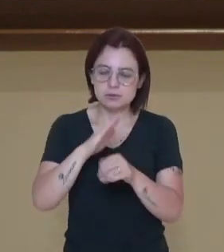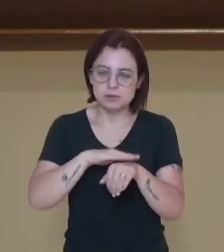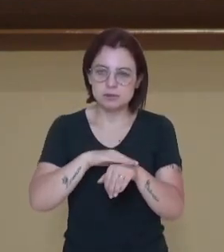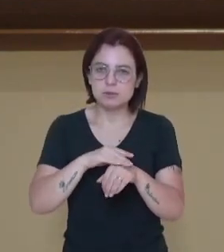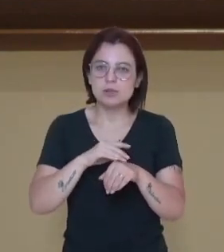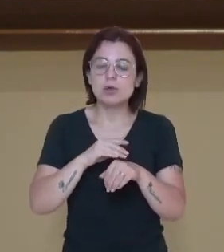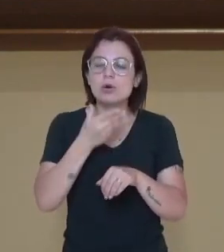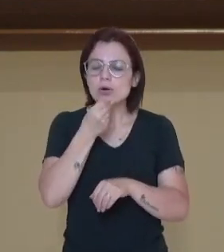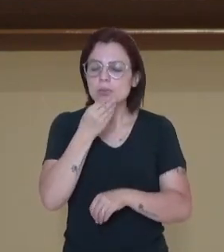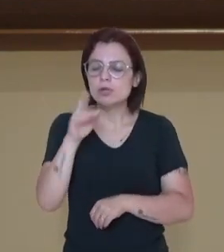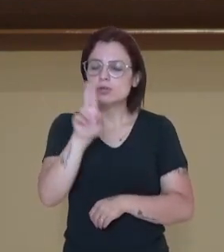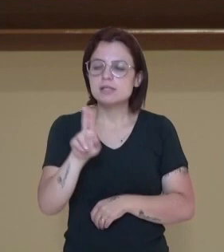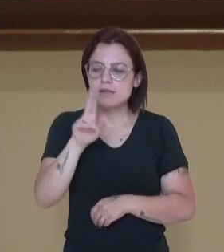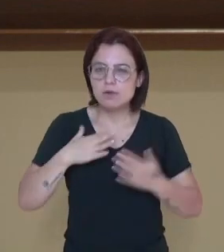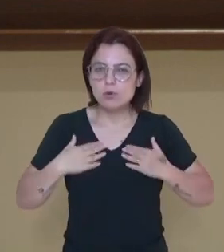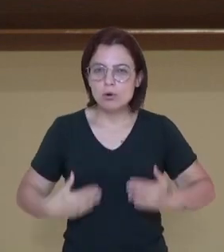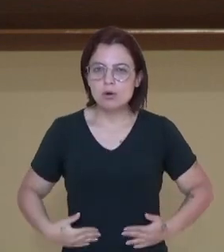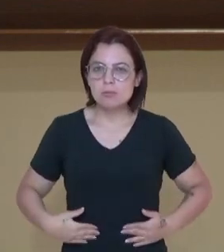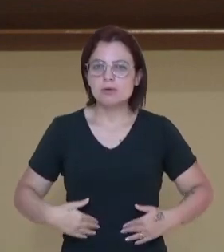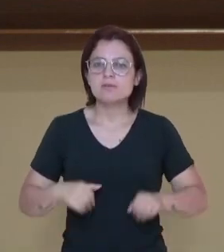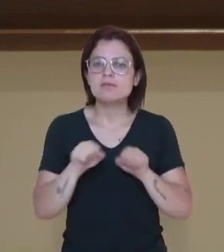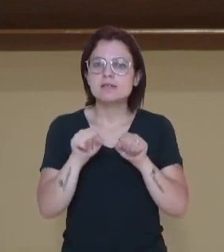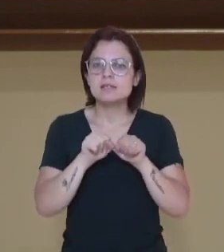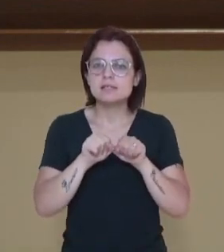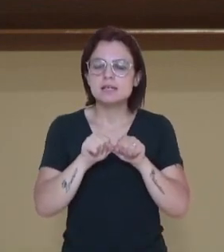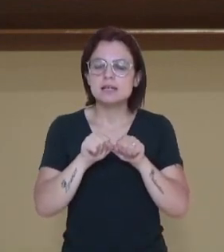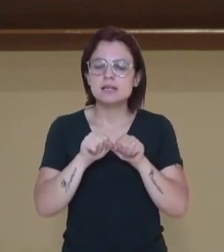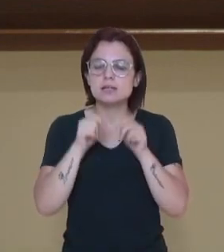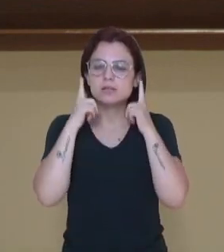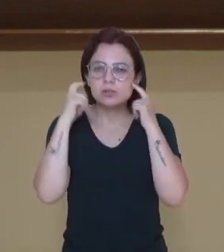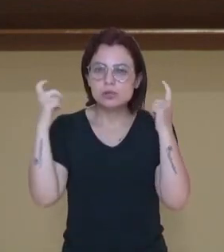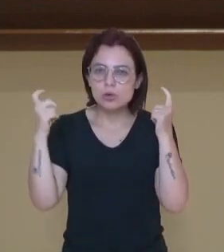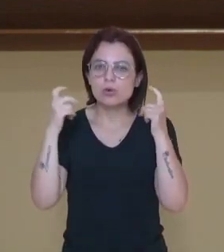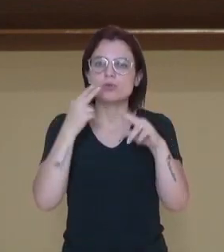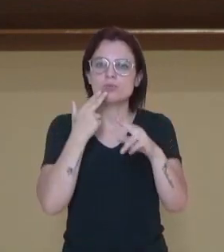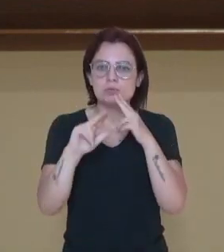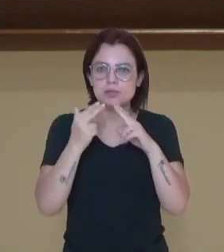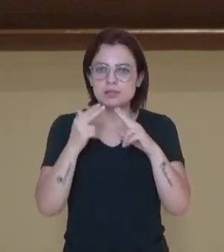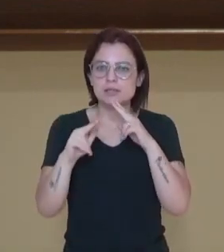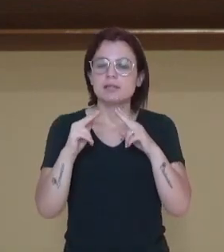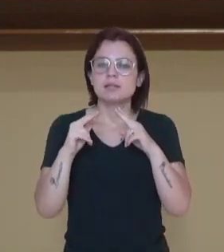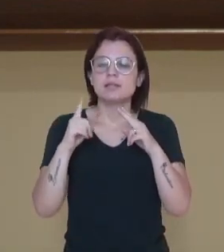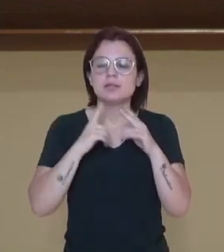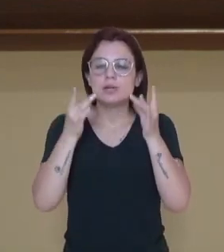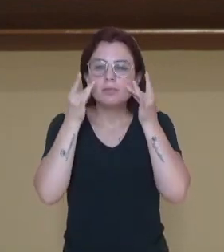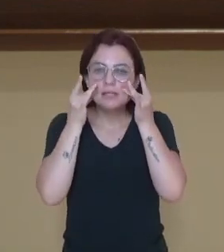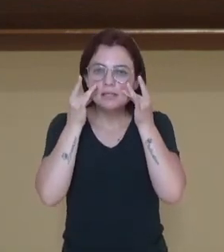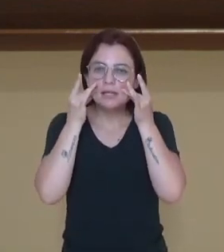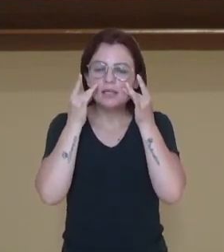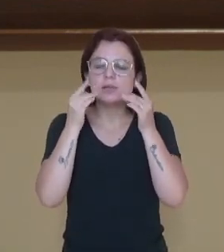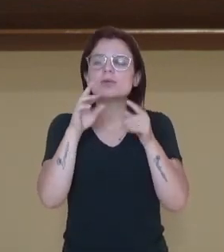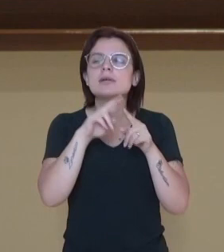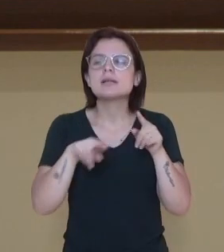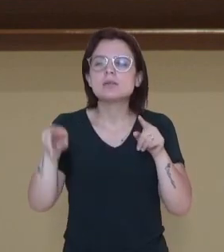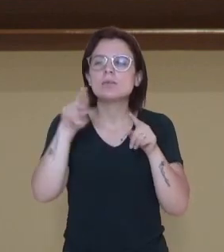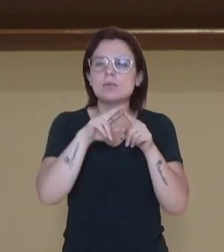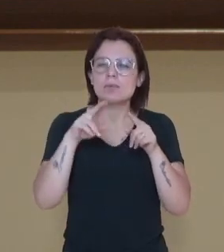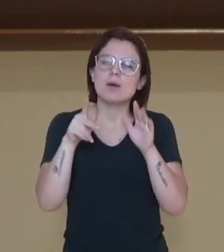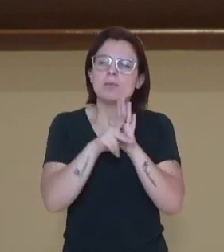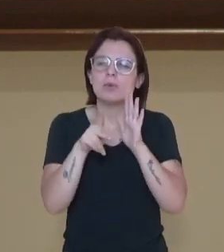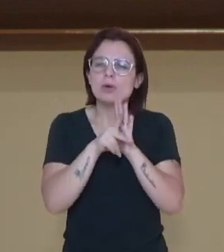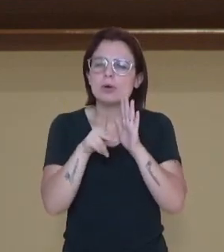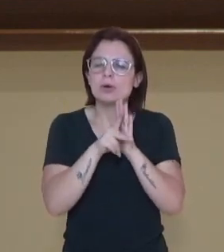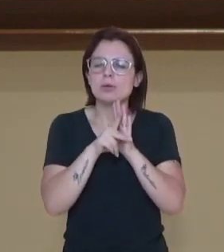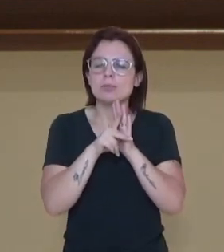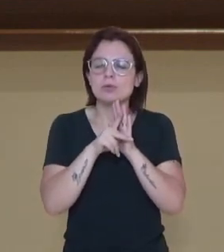próprio corpo para produzir som, música. E isso estava presente nos rituais sagrados,